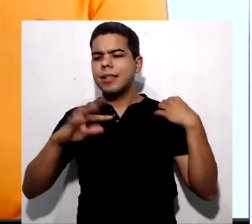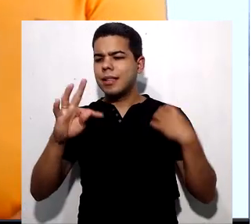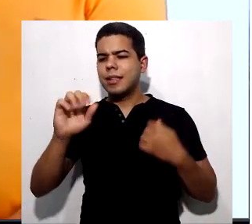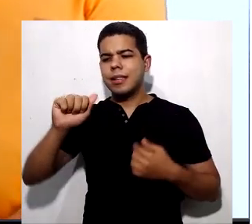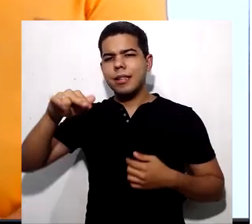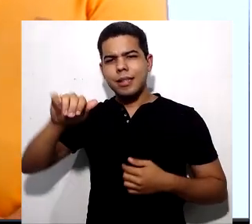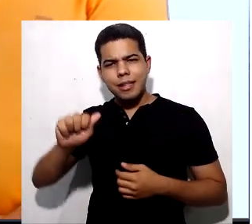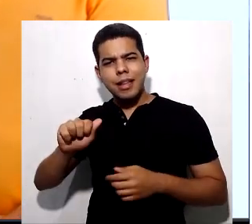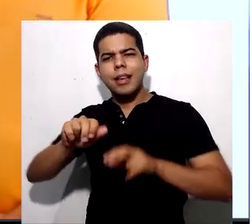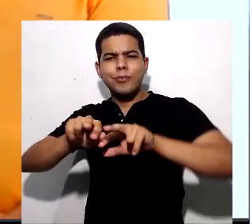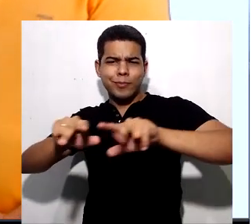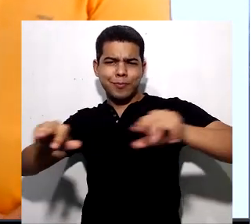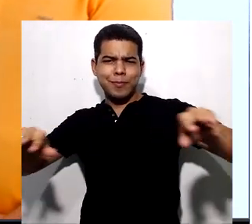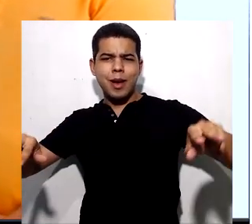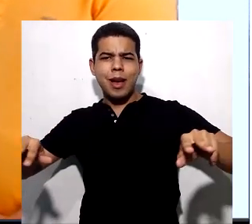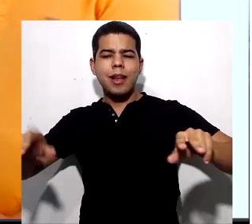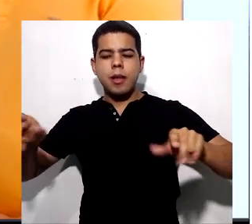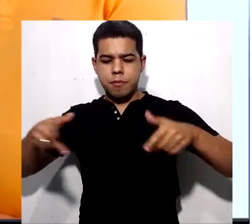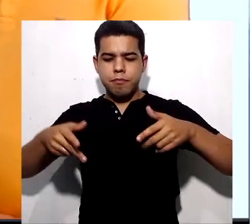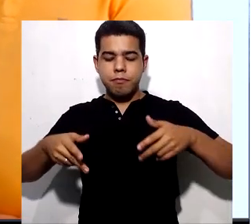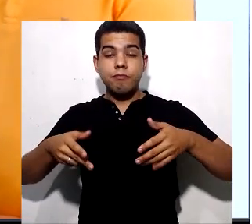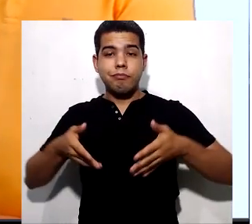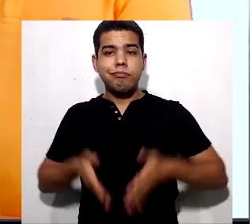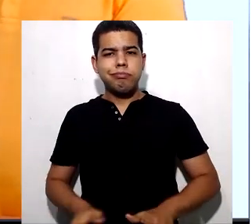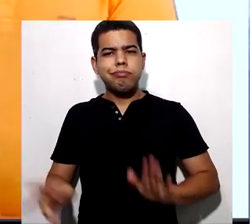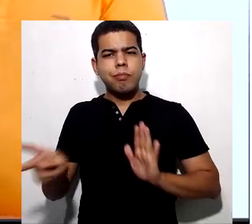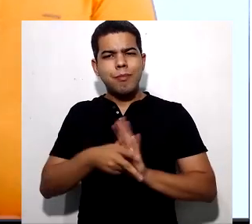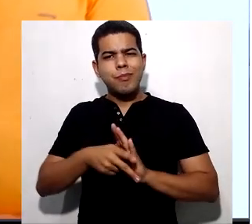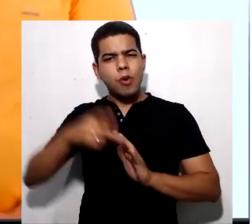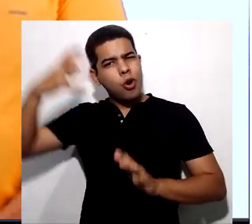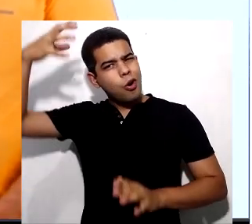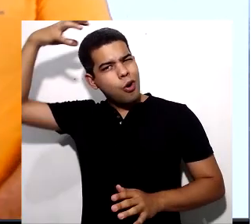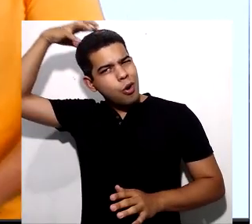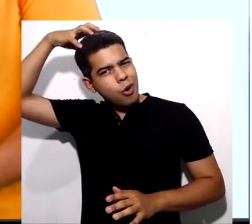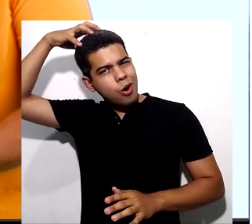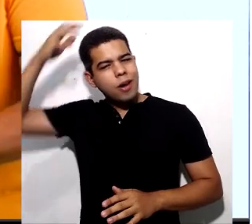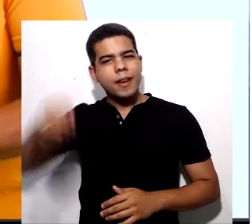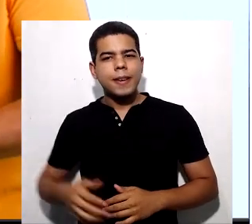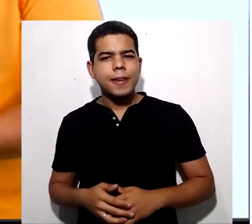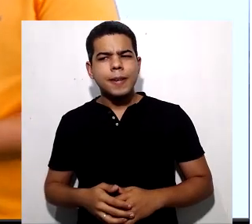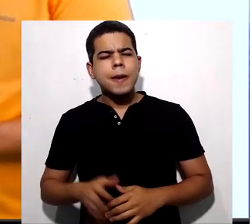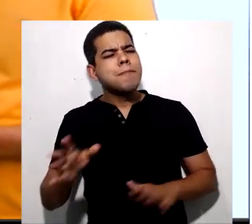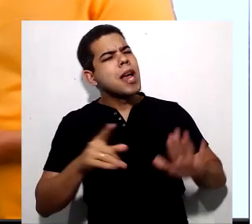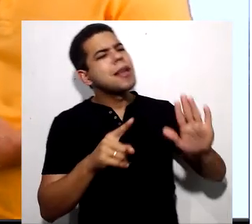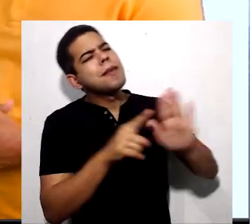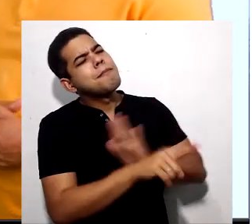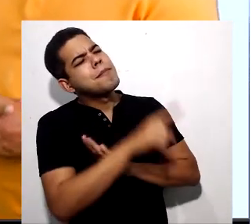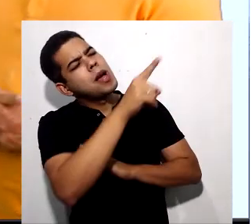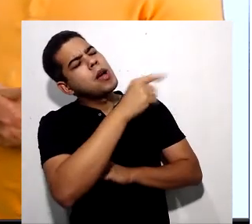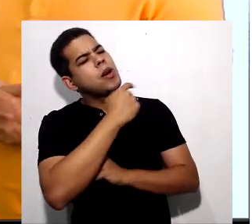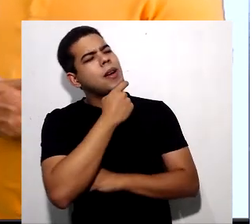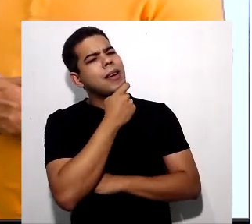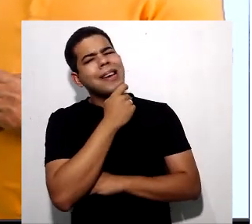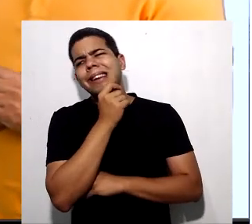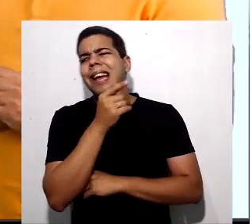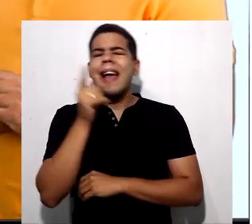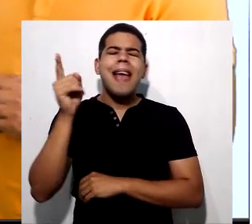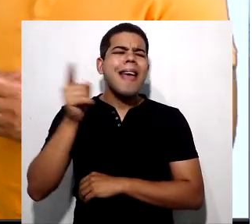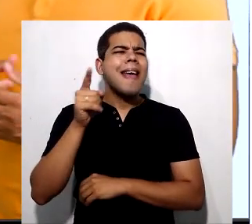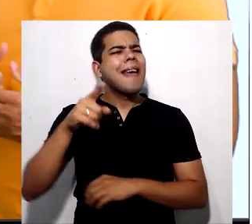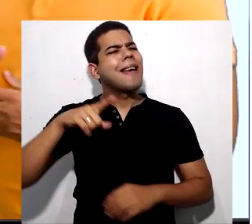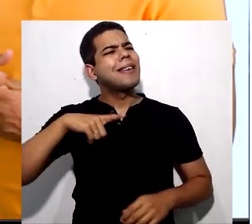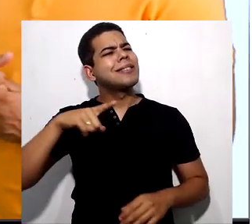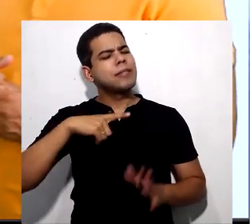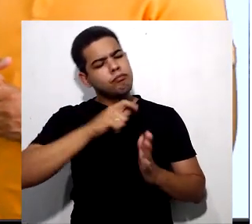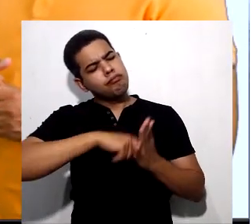Clarice Lispector, que eram de origem judaica. Vamos lá aqui, pode continuar, Samuel. O que é que você acha sobre essa questão dessa grande autora? Por que